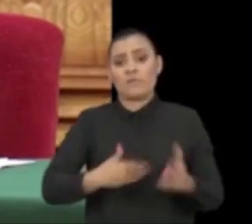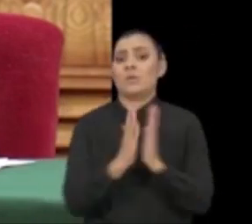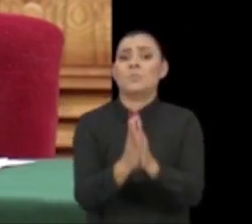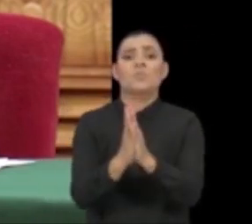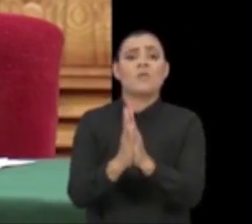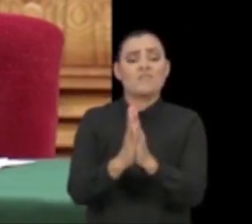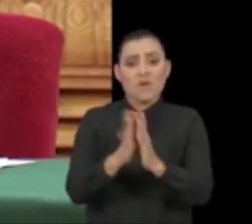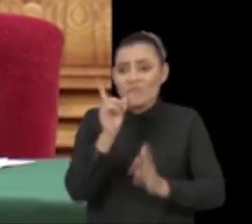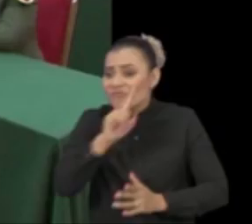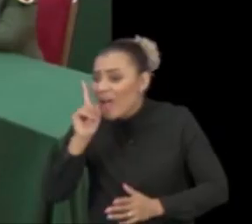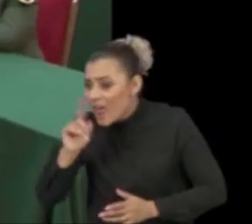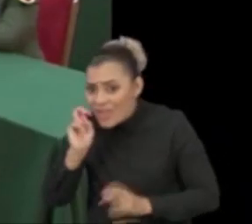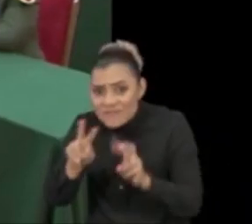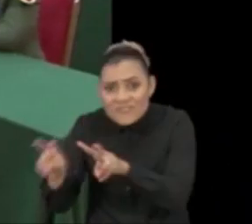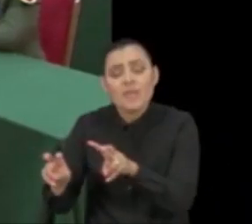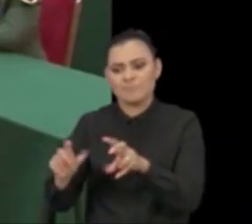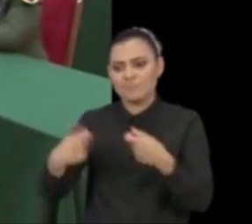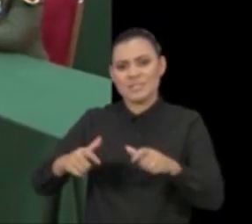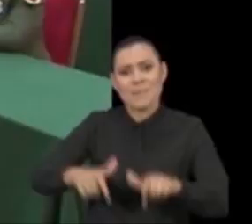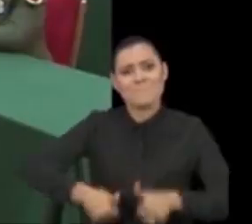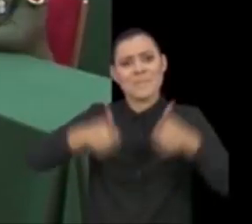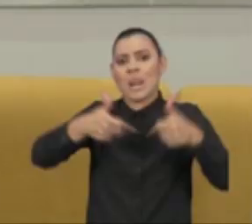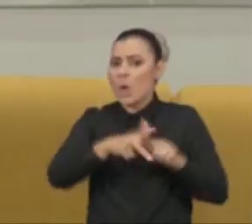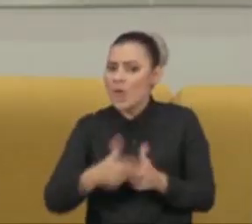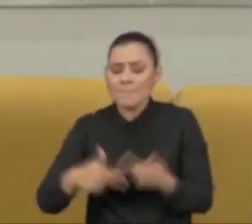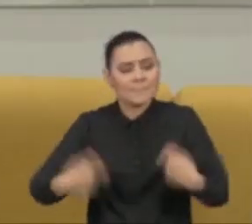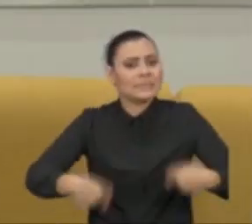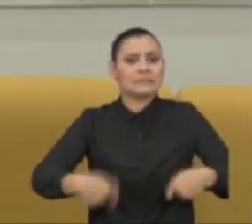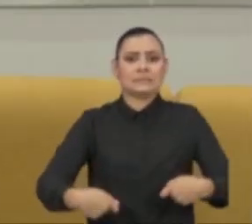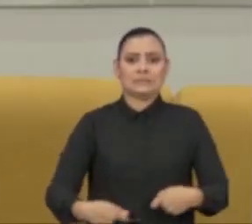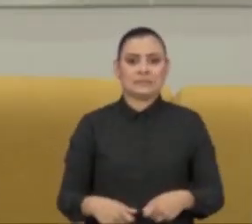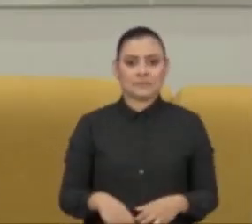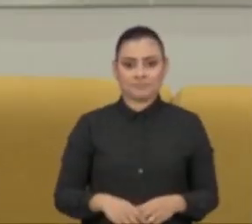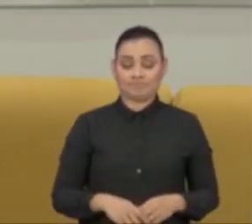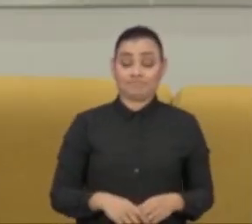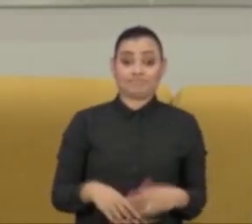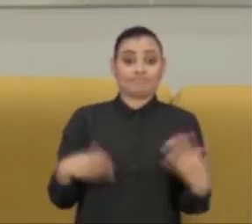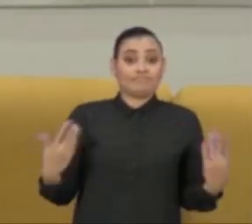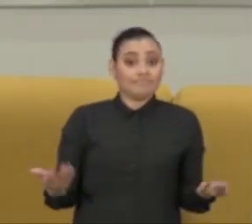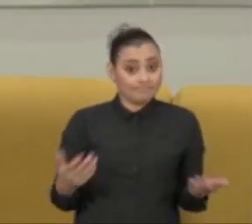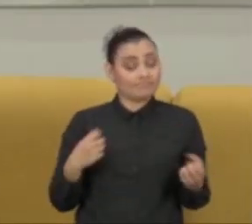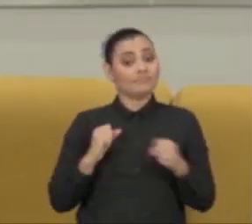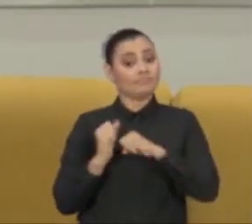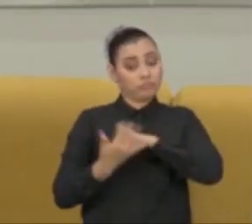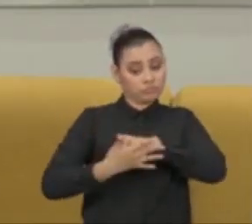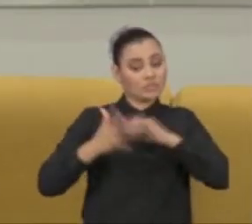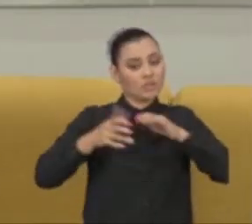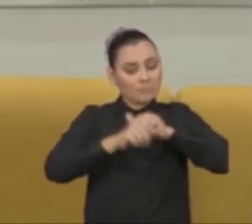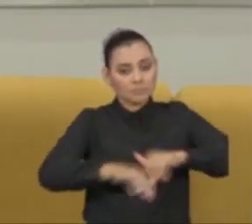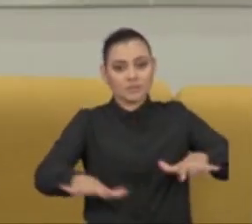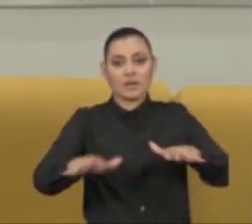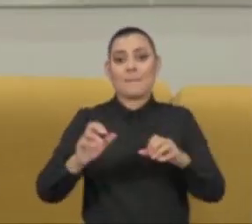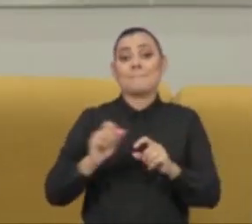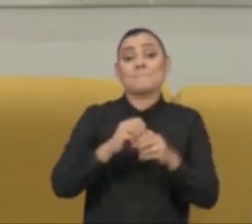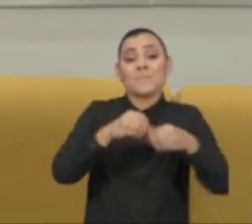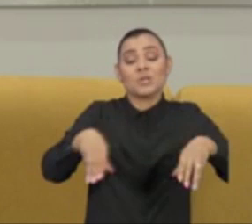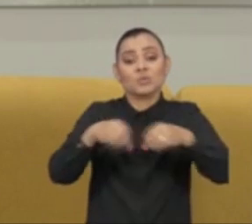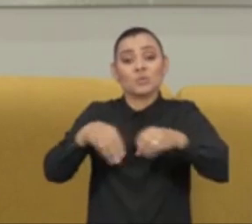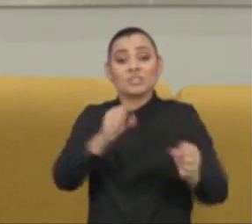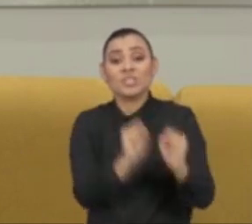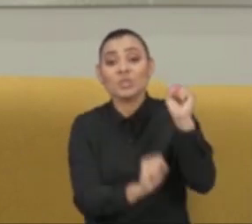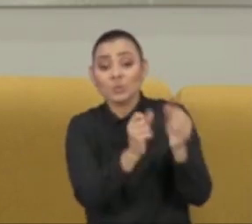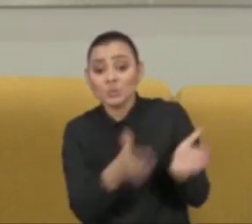as deficiências no combate ao surto da doença. Olha, a epidemia de Covid-19 já prejudica a produção na